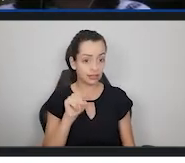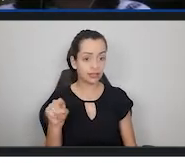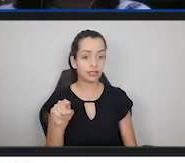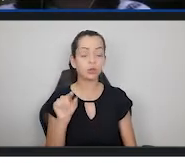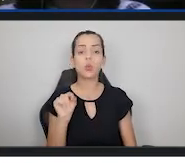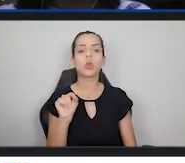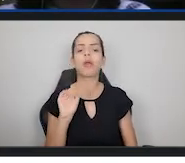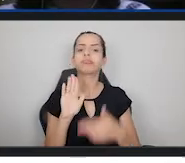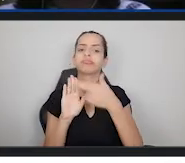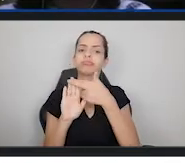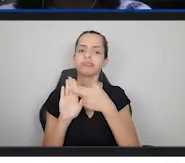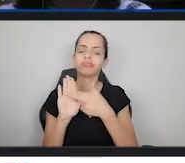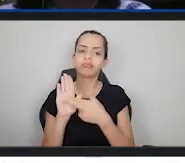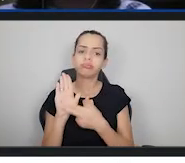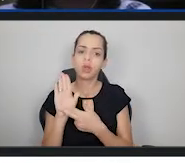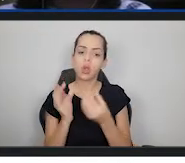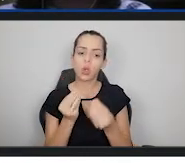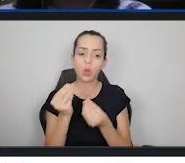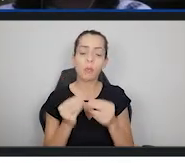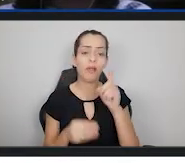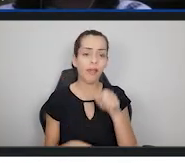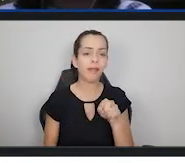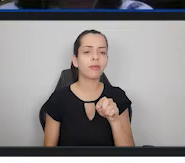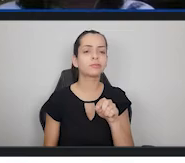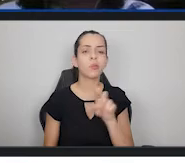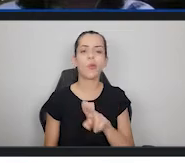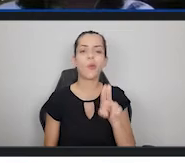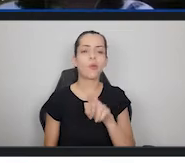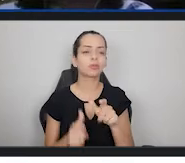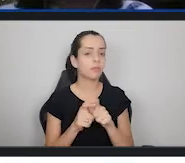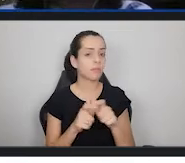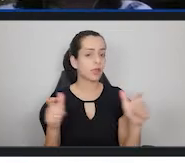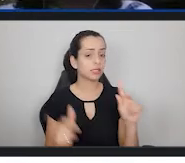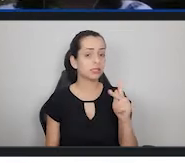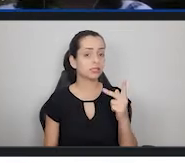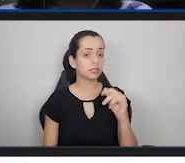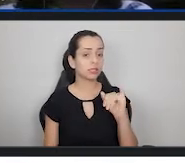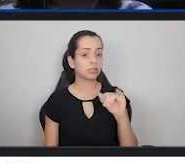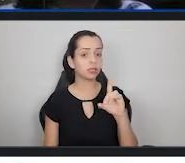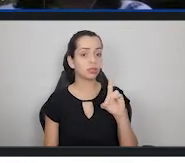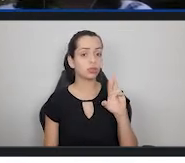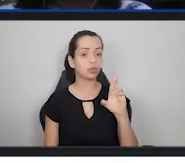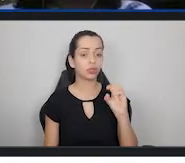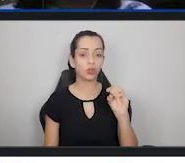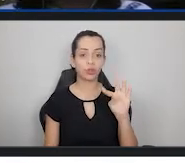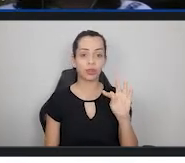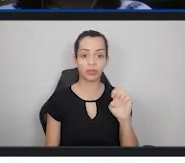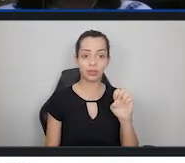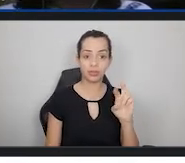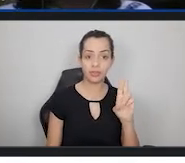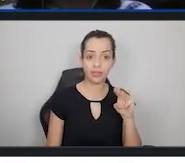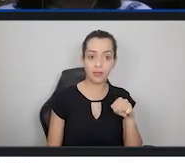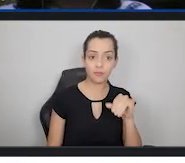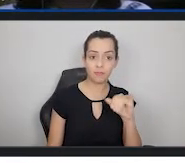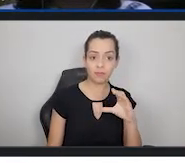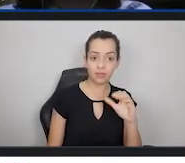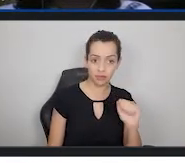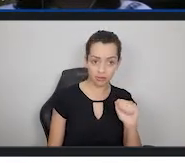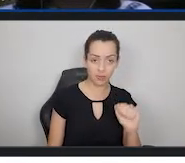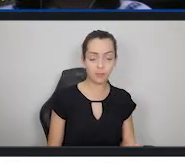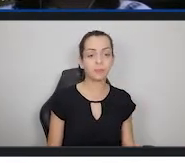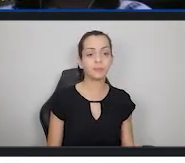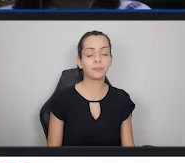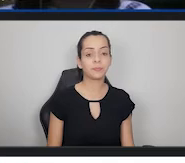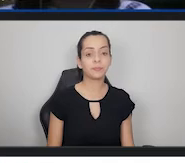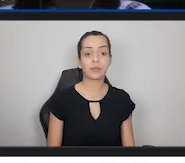abordada, mas eu trouxe aqui como um panorama geral que a nossa matriz ela é predominantemente hidrotérmica.